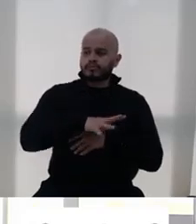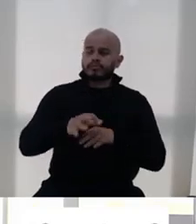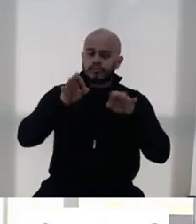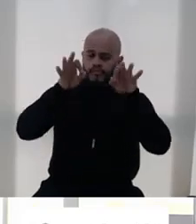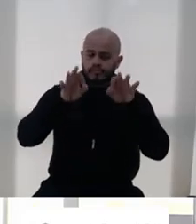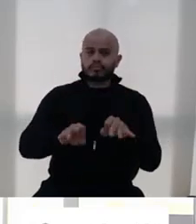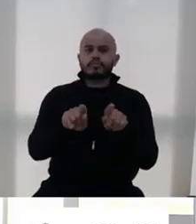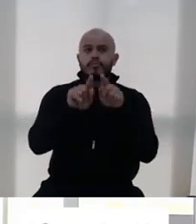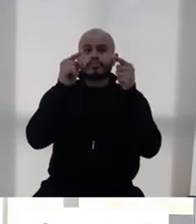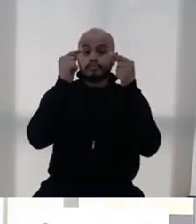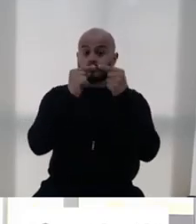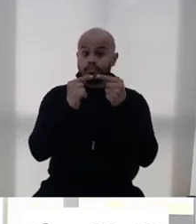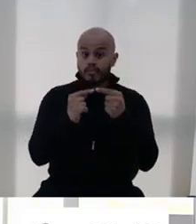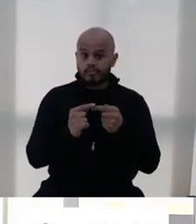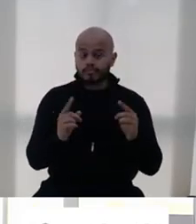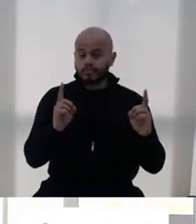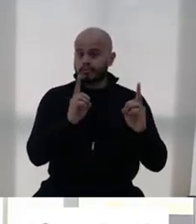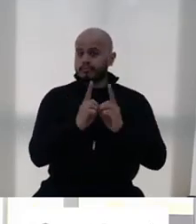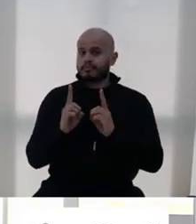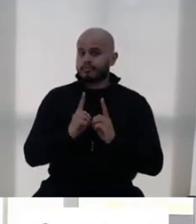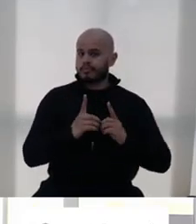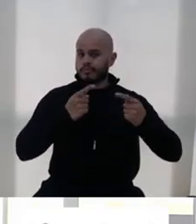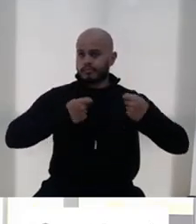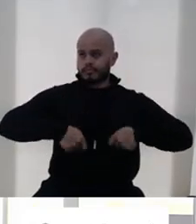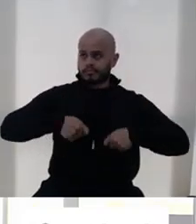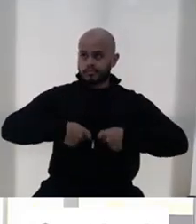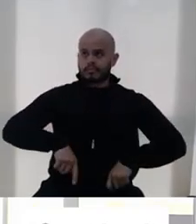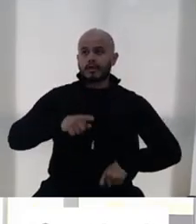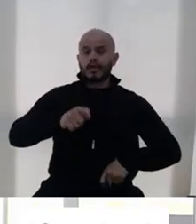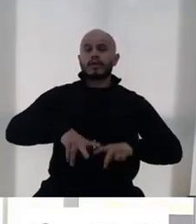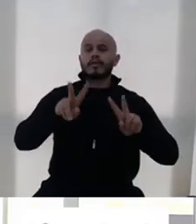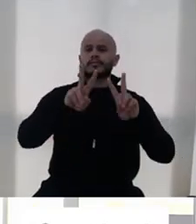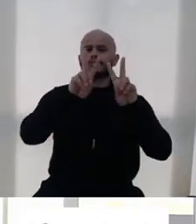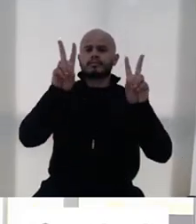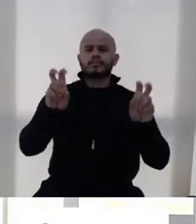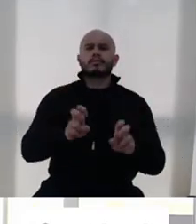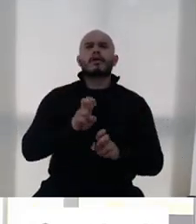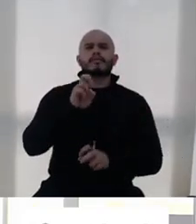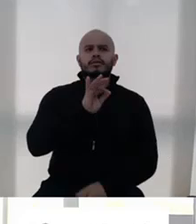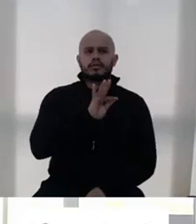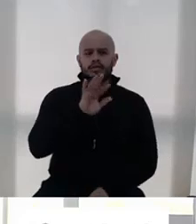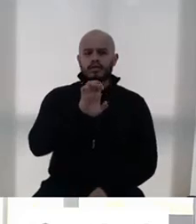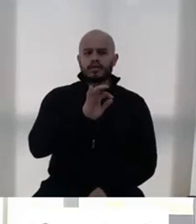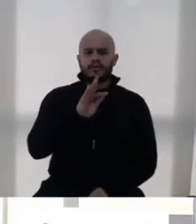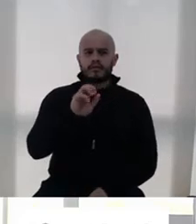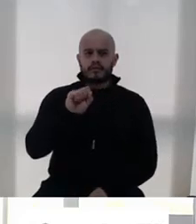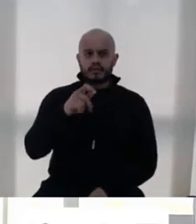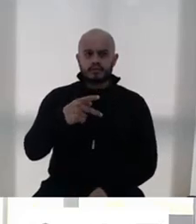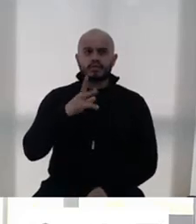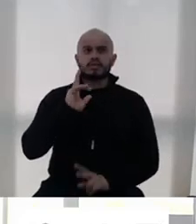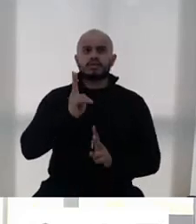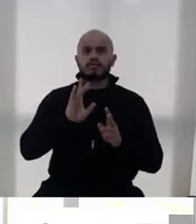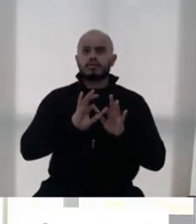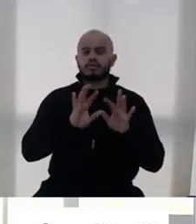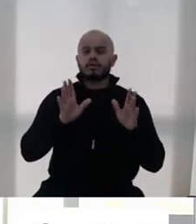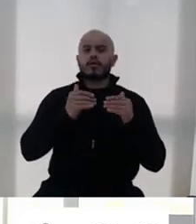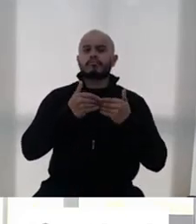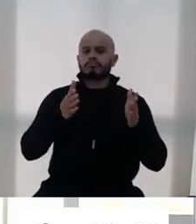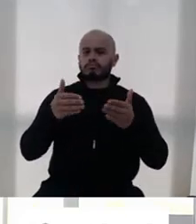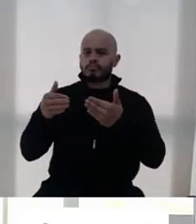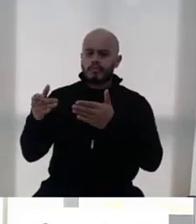funcionais compatíveis com as demandas atendidas pelas unidades é pauta permanente das DPESP. Estamos sempre disponíveis no coletivo de